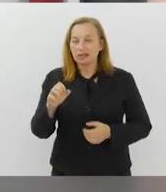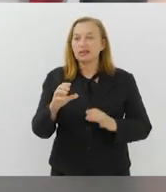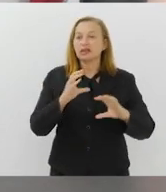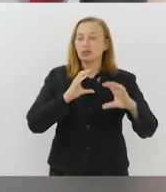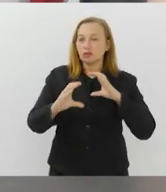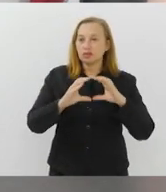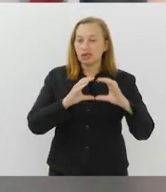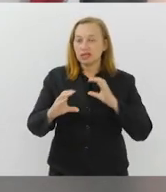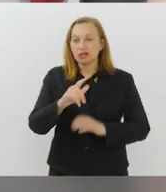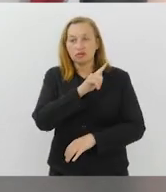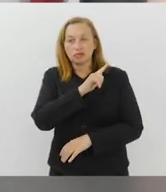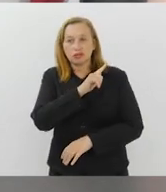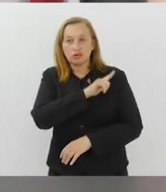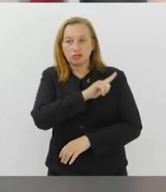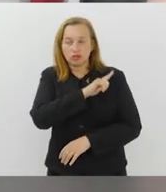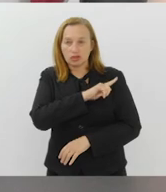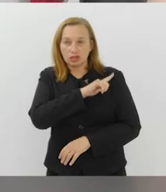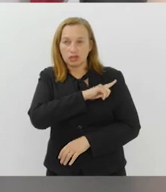ANS.